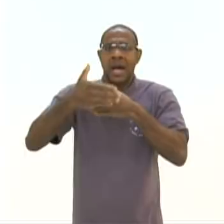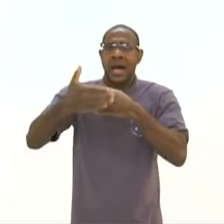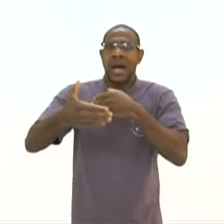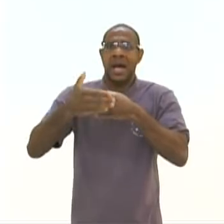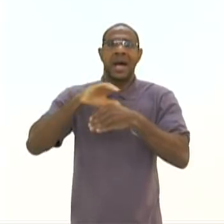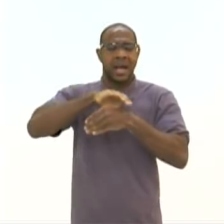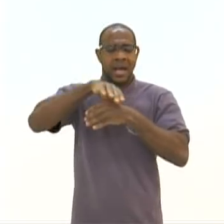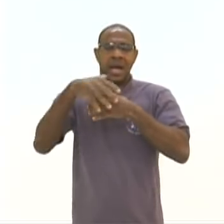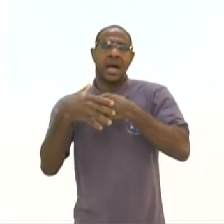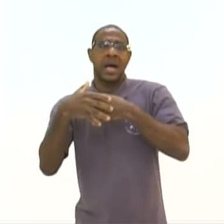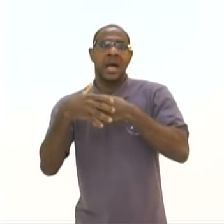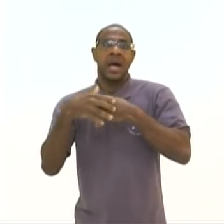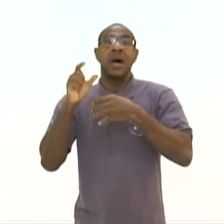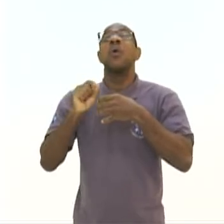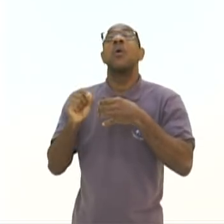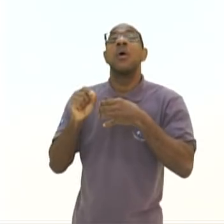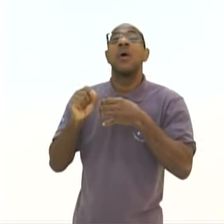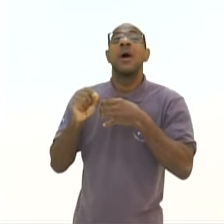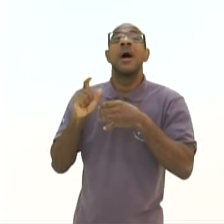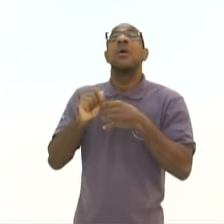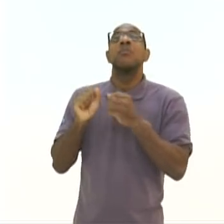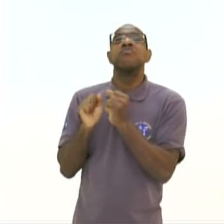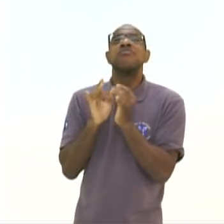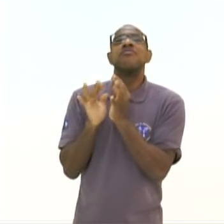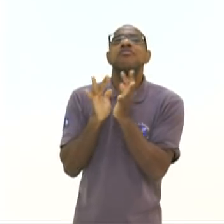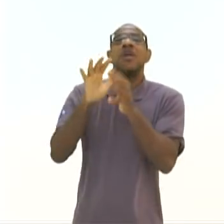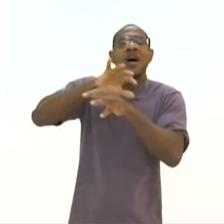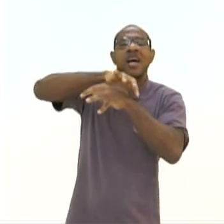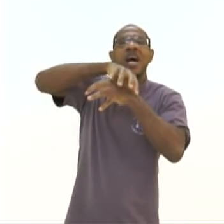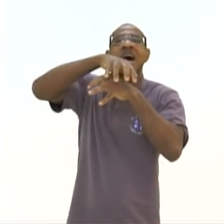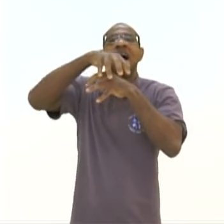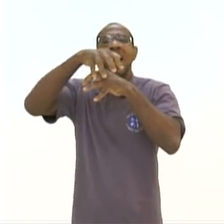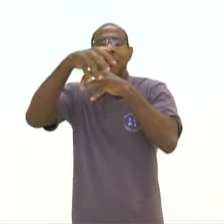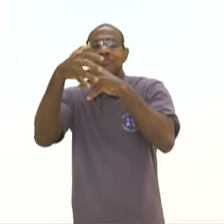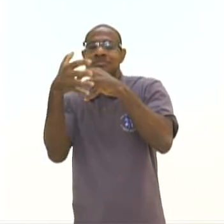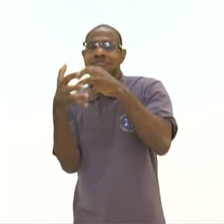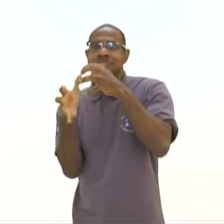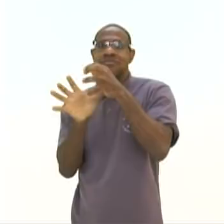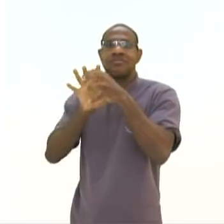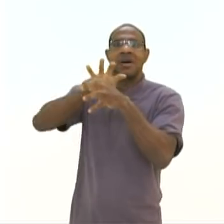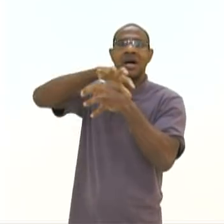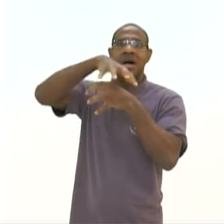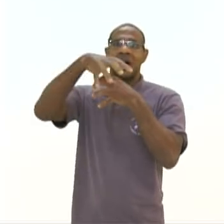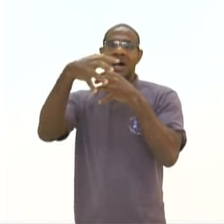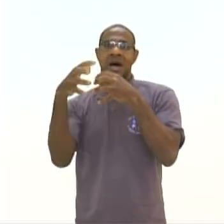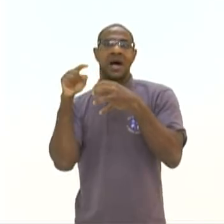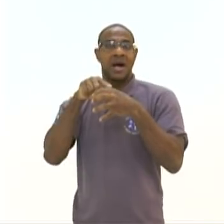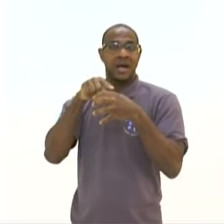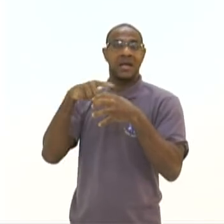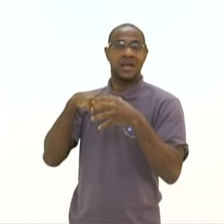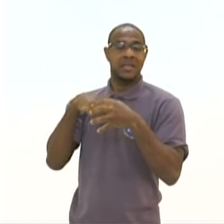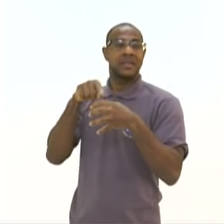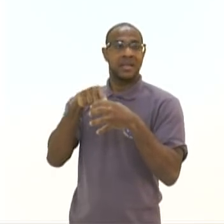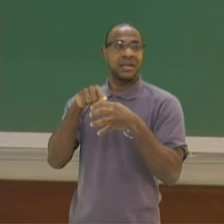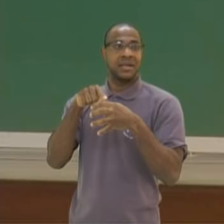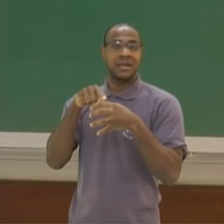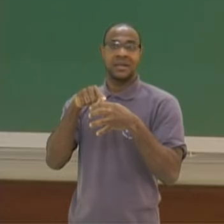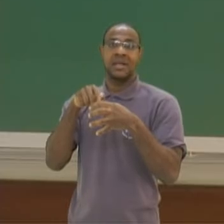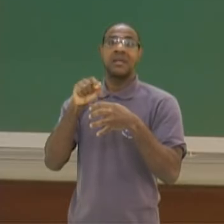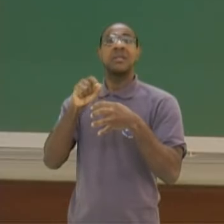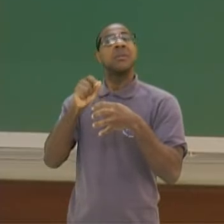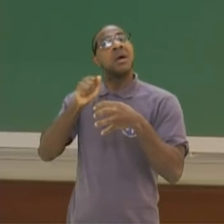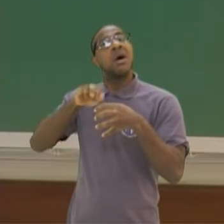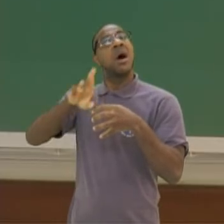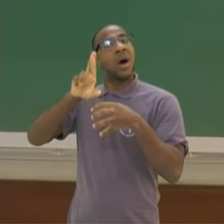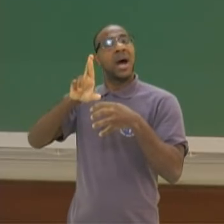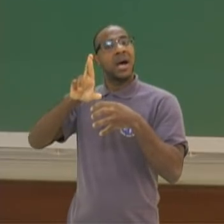a atmosfera é a camada gasosa que envolve a Terra. Então, ela é também conhecida como ar, a